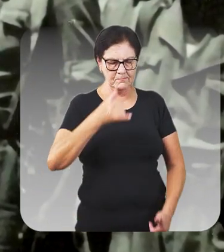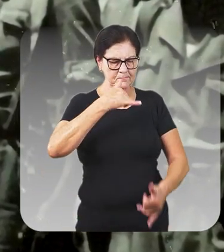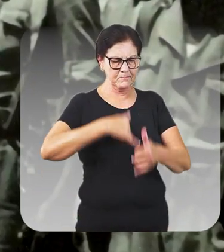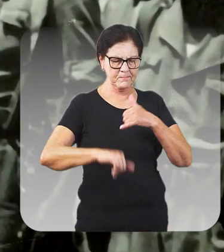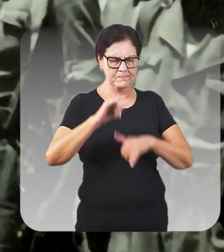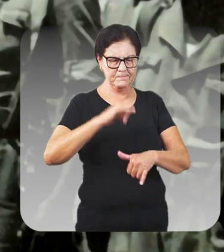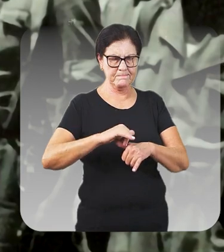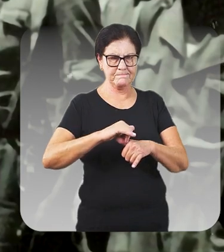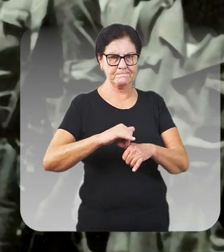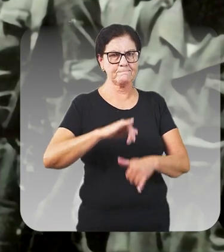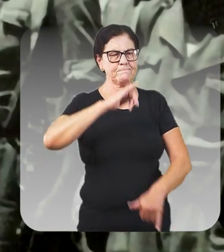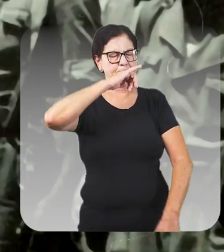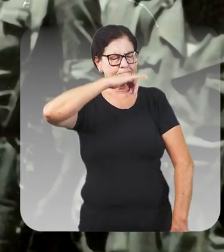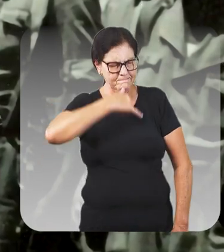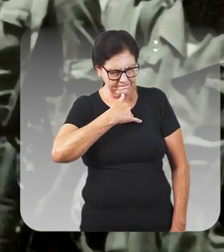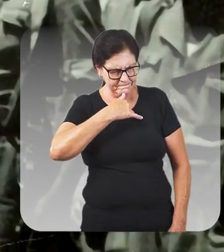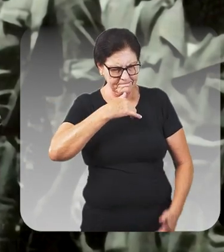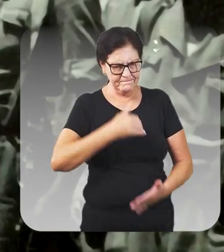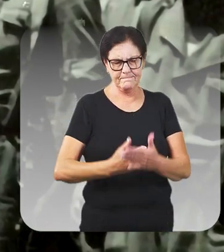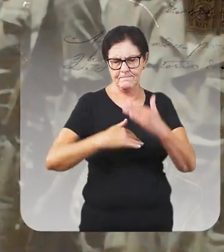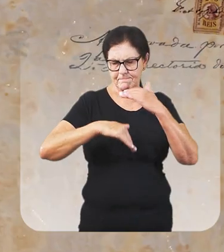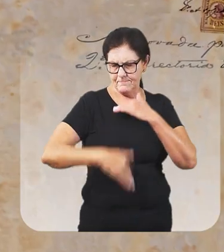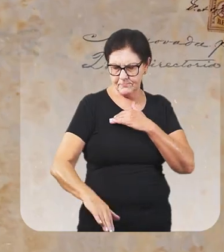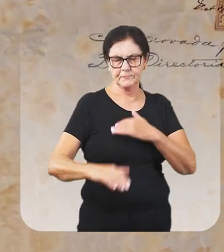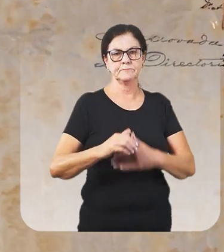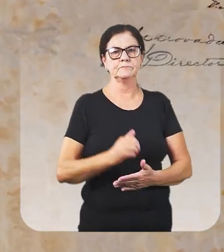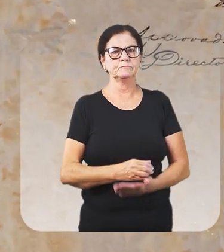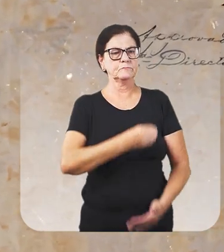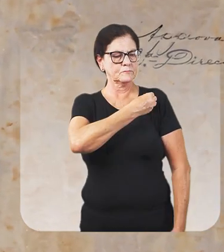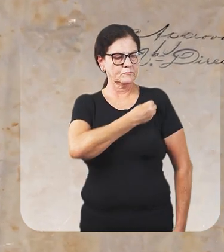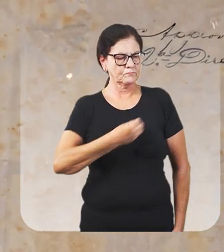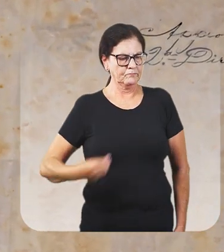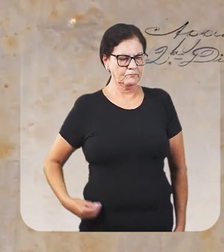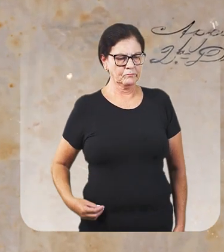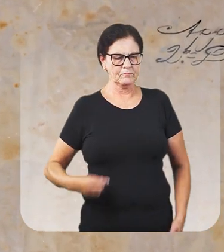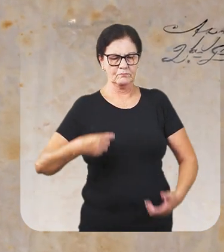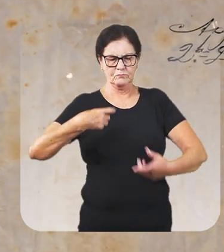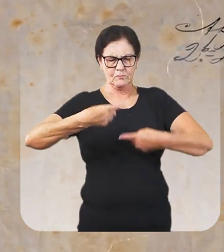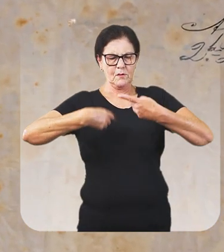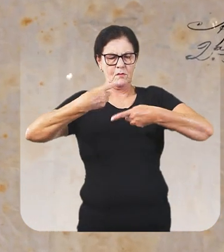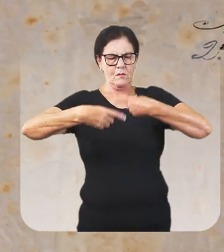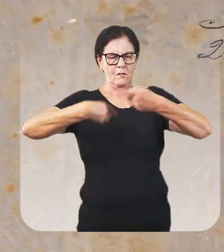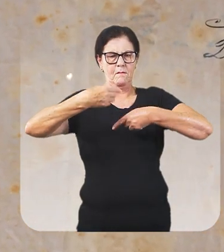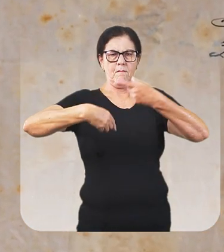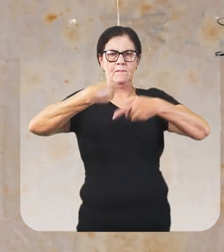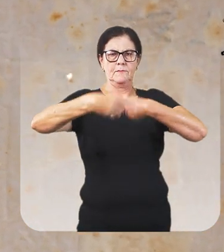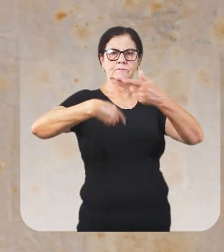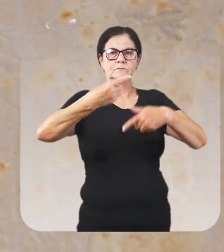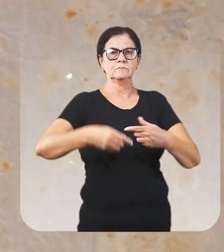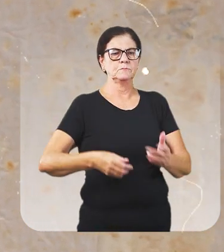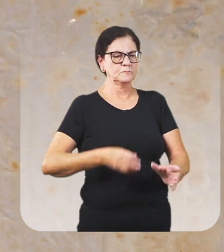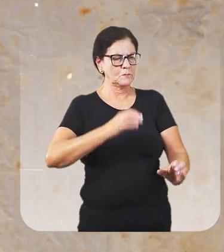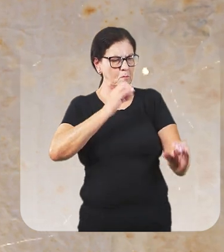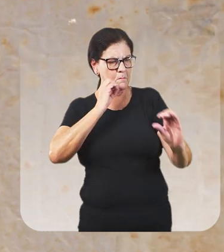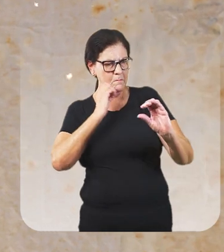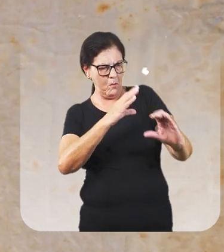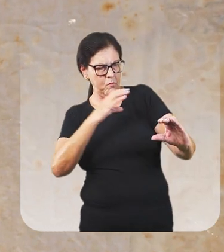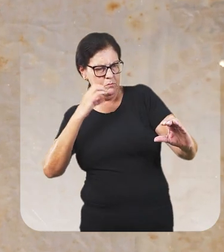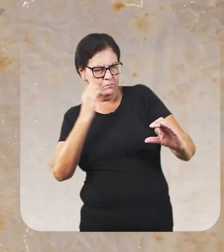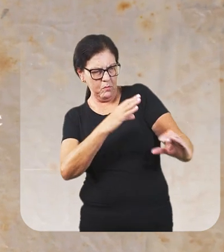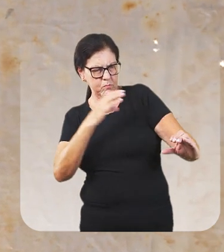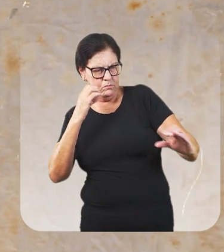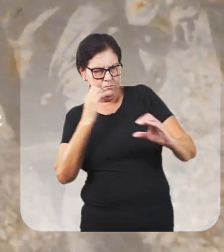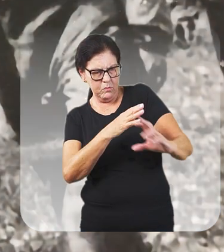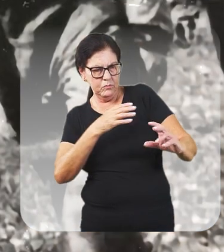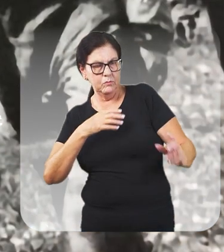ficou restrita ao Forte de Copacabana. O governo reagiu rapidamente, mobilizando tropas e iniciando o bombardeio